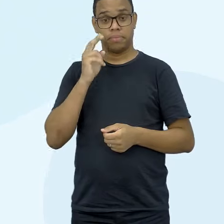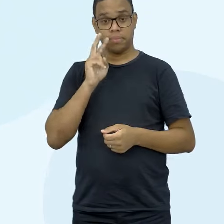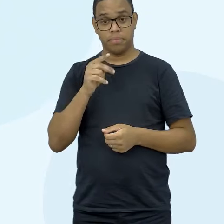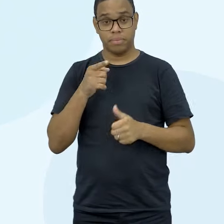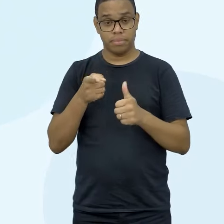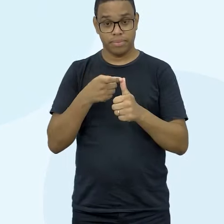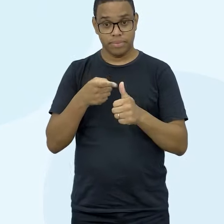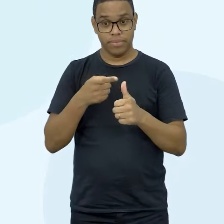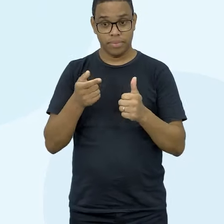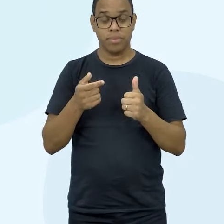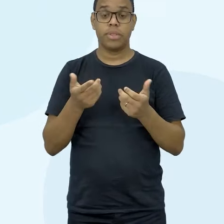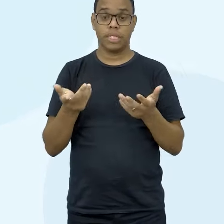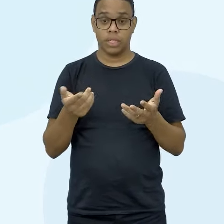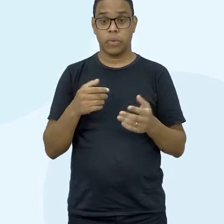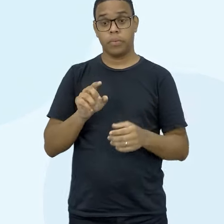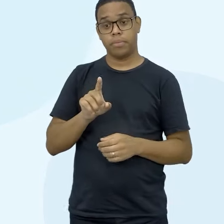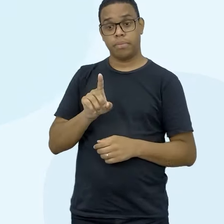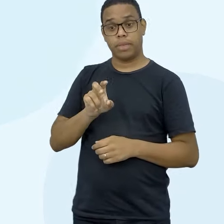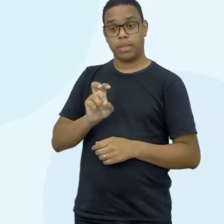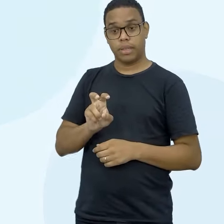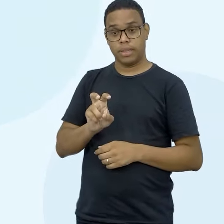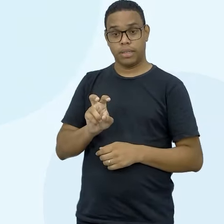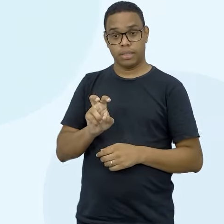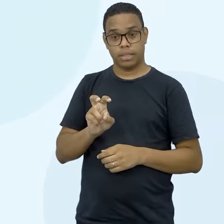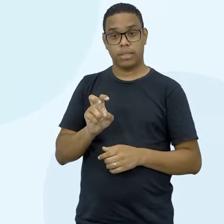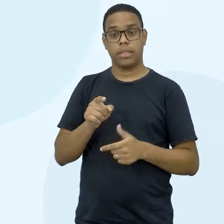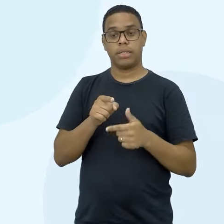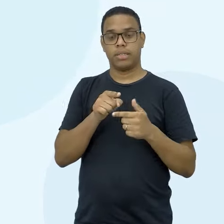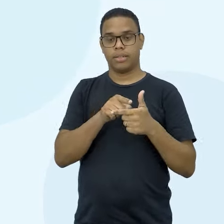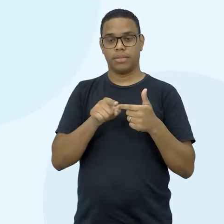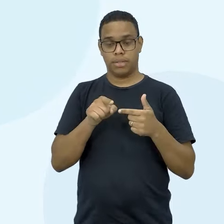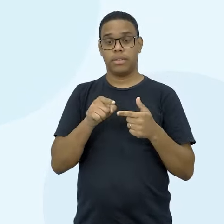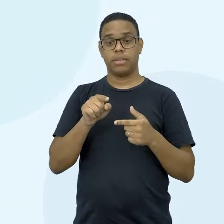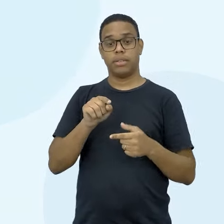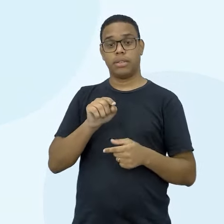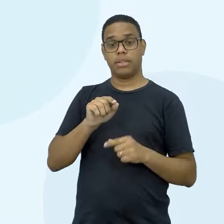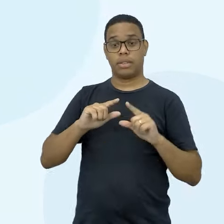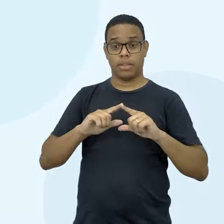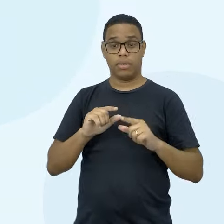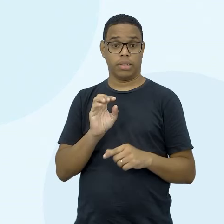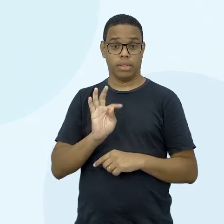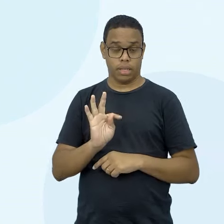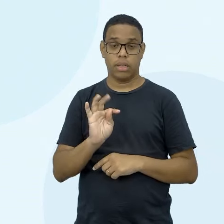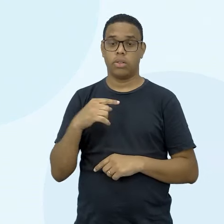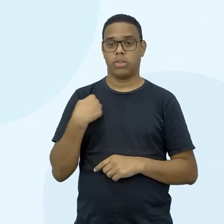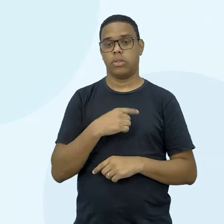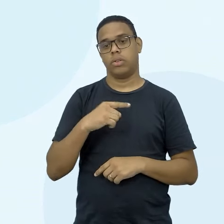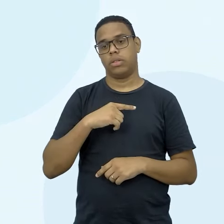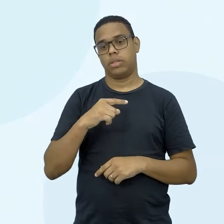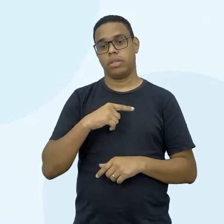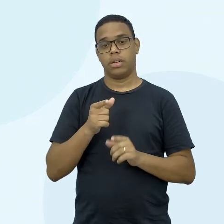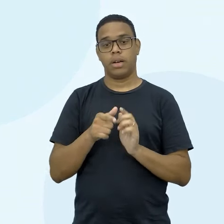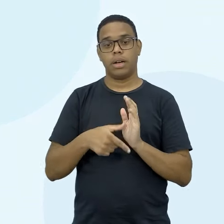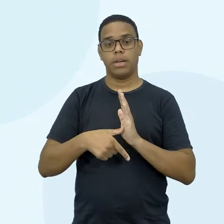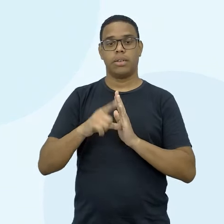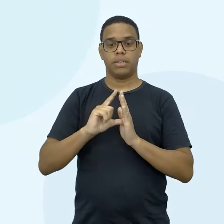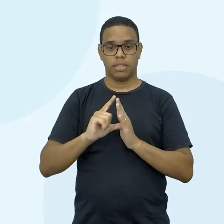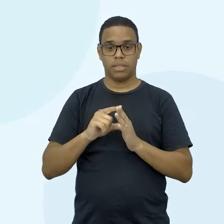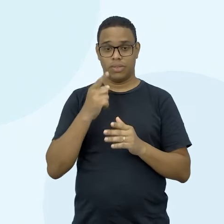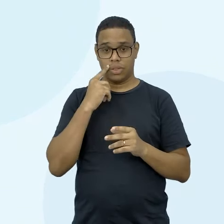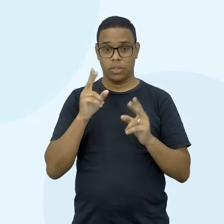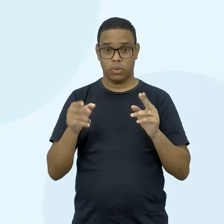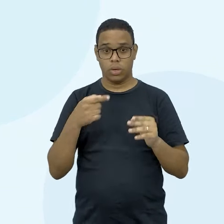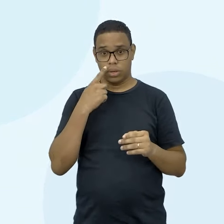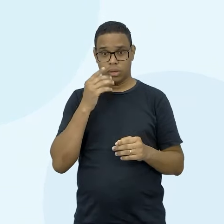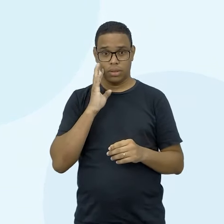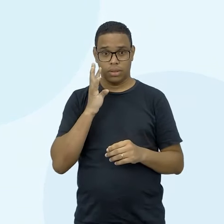lugar, não, ó. Esse 15 sobre ΔT aqui é o que a gente tinha na equação anterior lá. Olha lá que